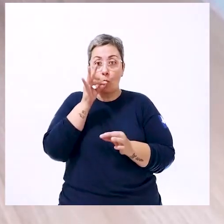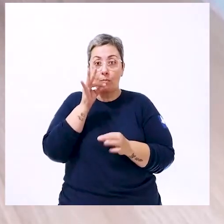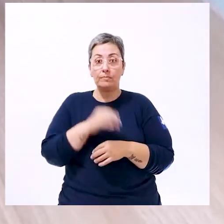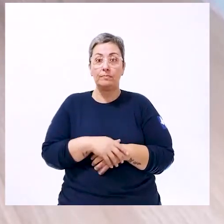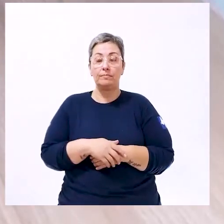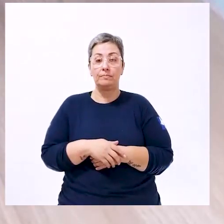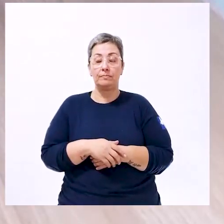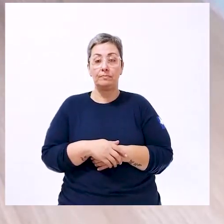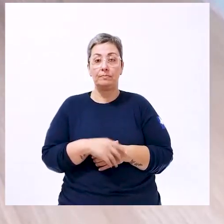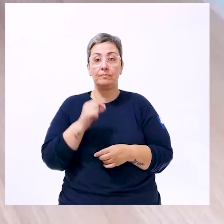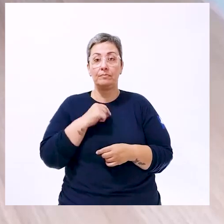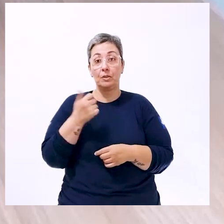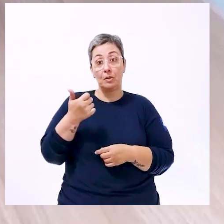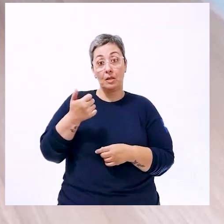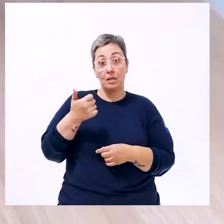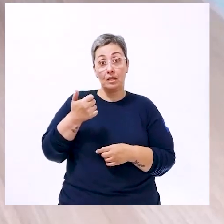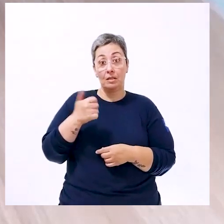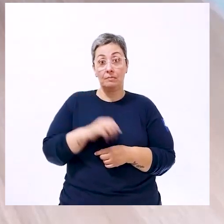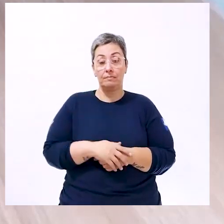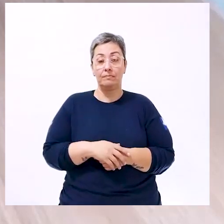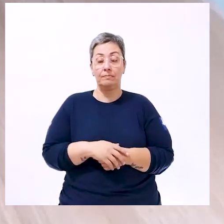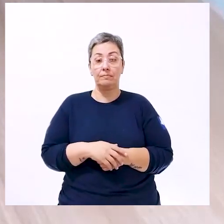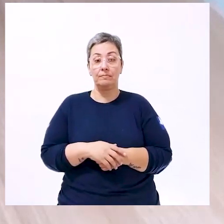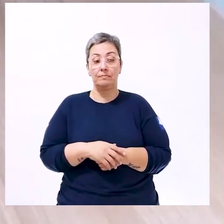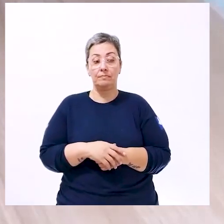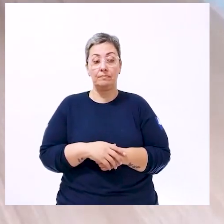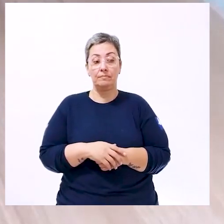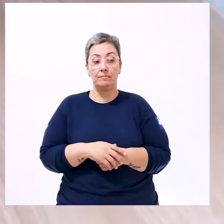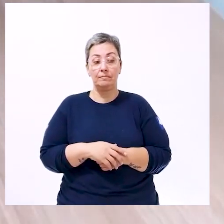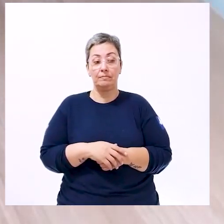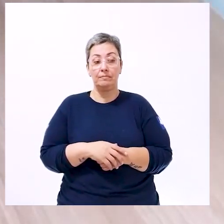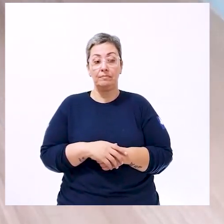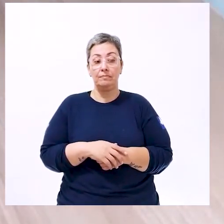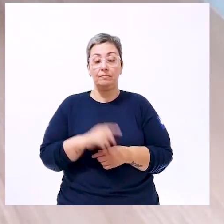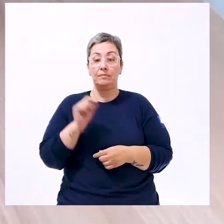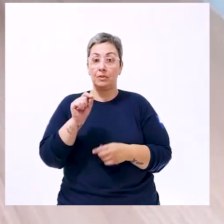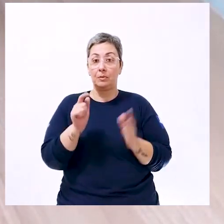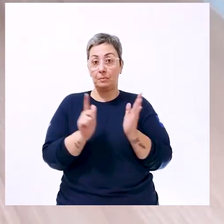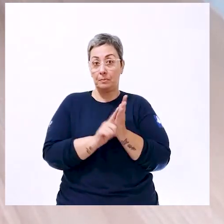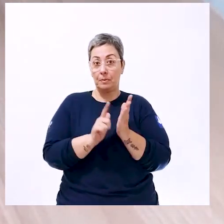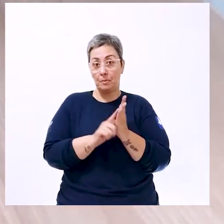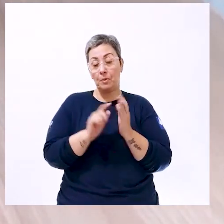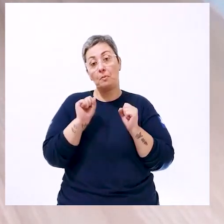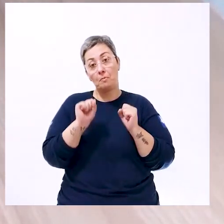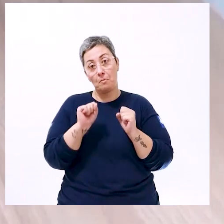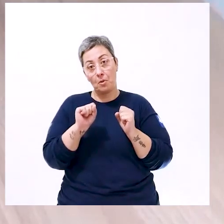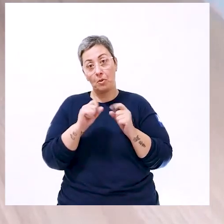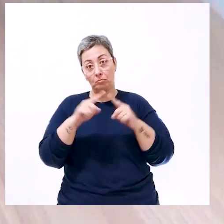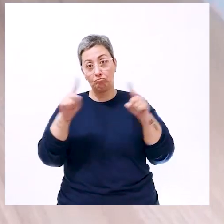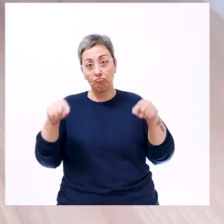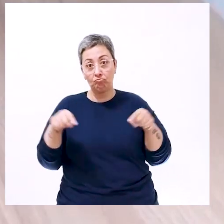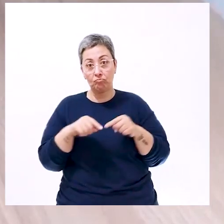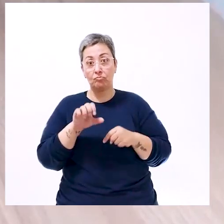Nós vamos precisar de uma tesoura, de um canudo, de uma caneta